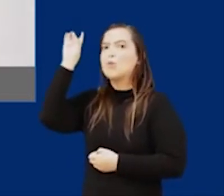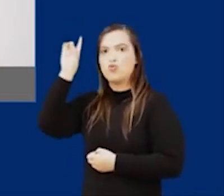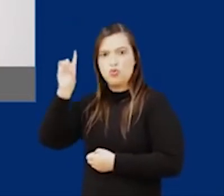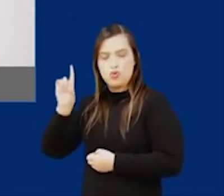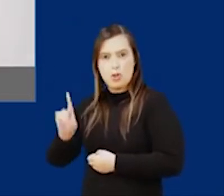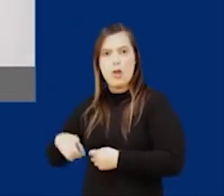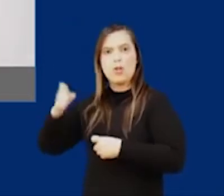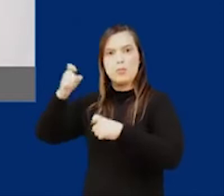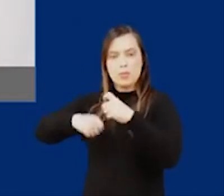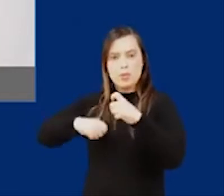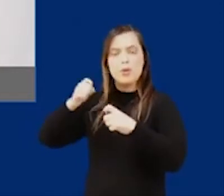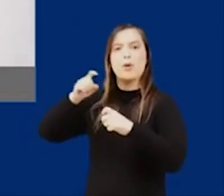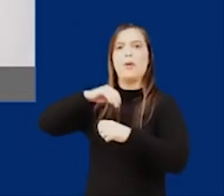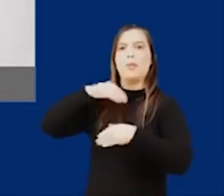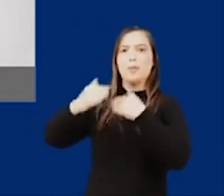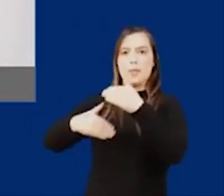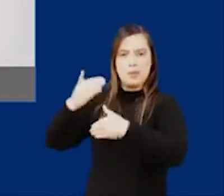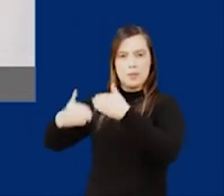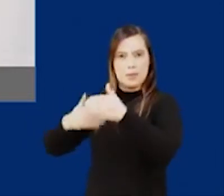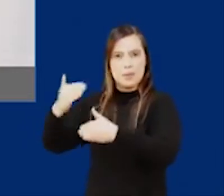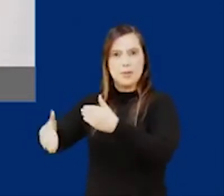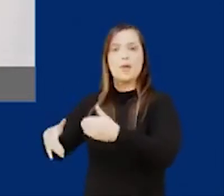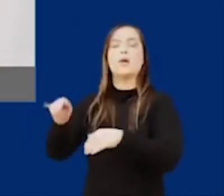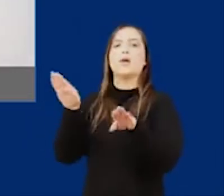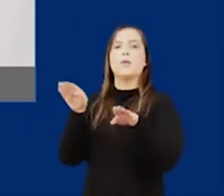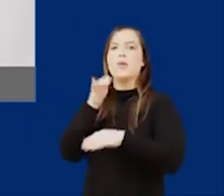e reprodutivos, para que a gente